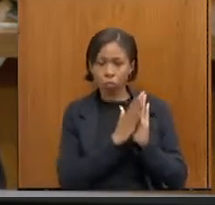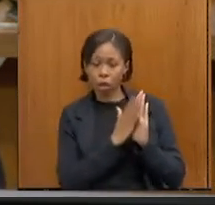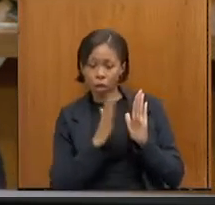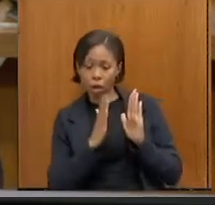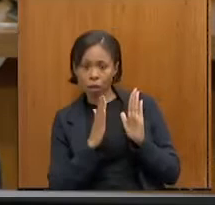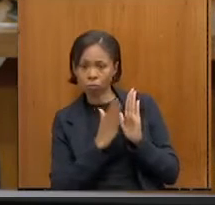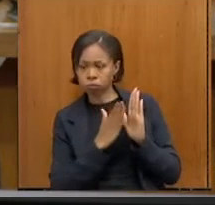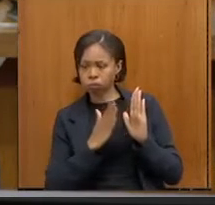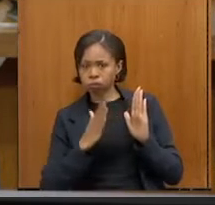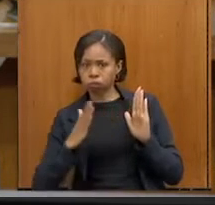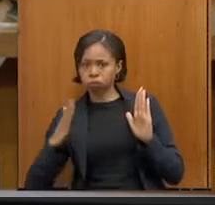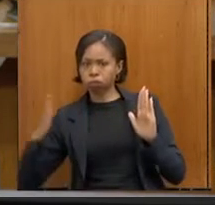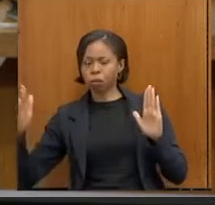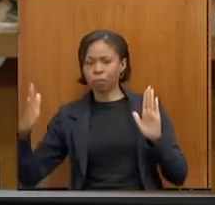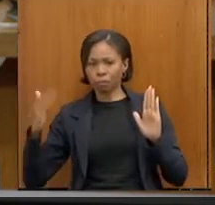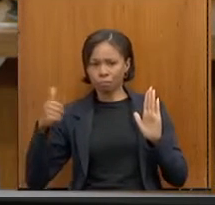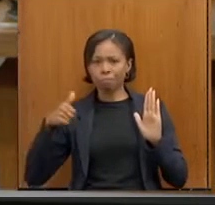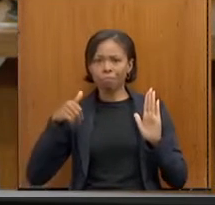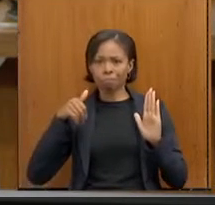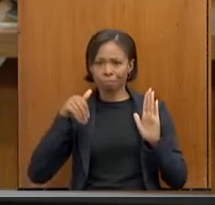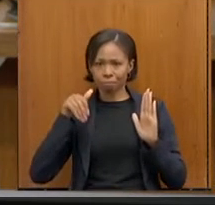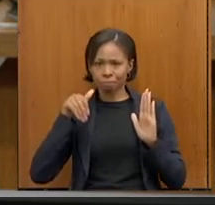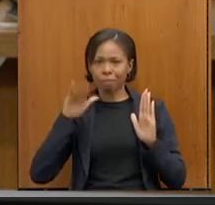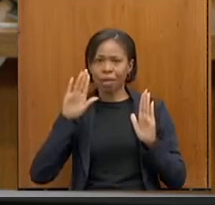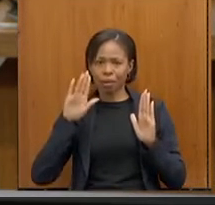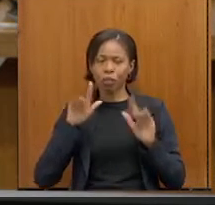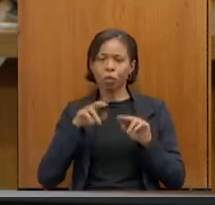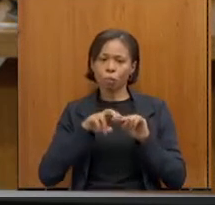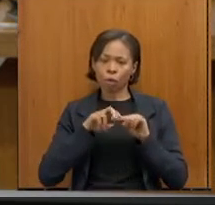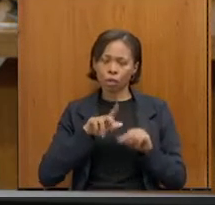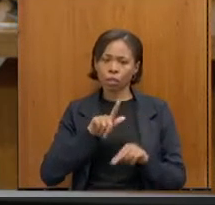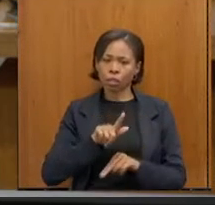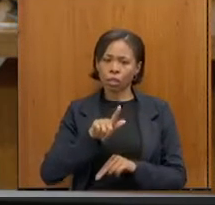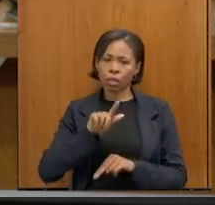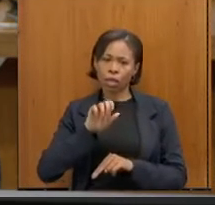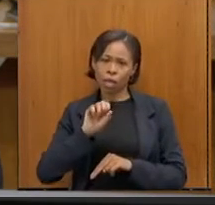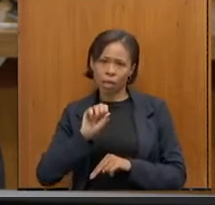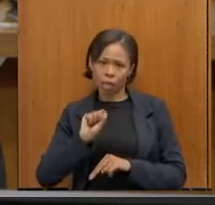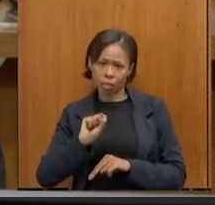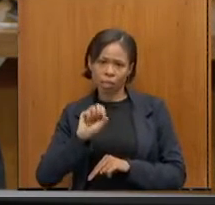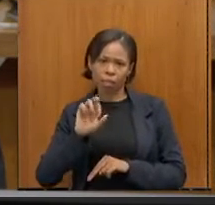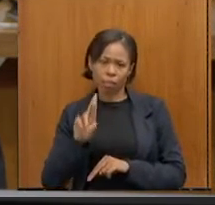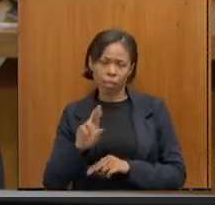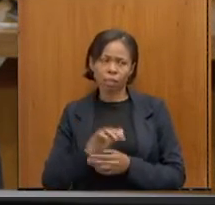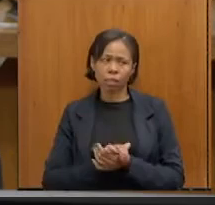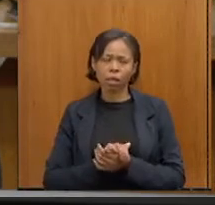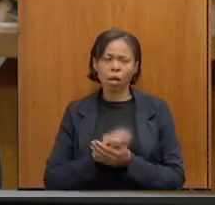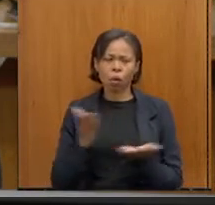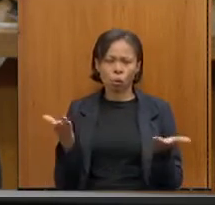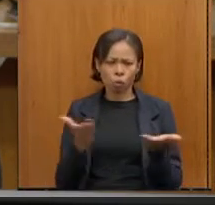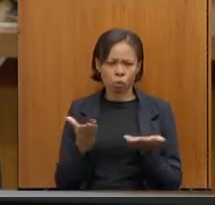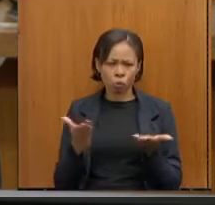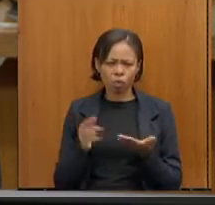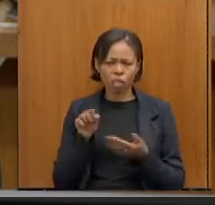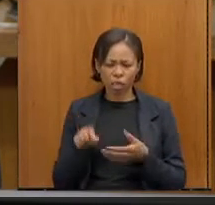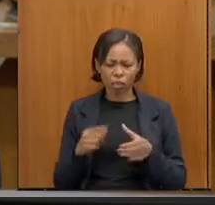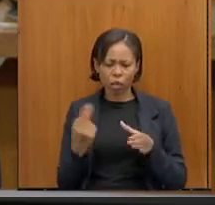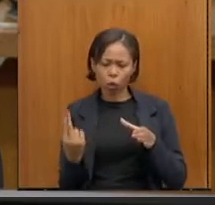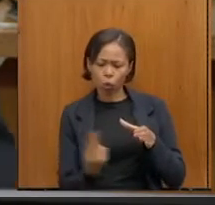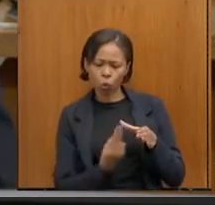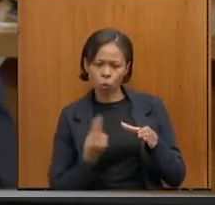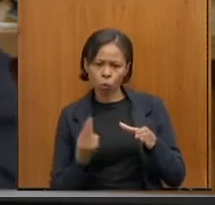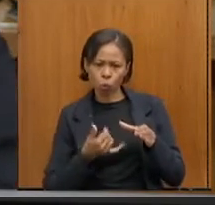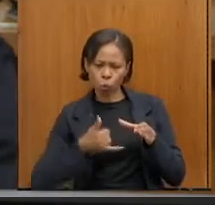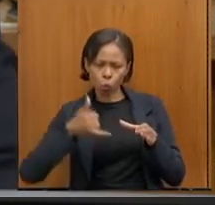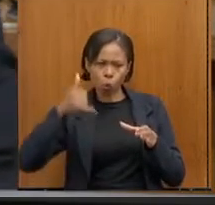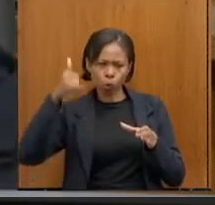maior em virtude da solução do gsf nós hoje temos que o vencimento dessas usinas será